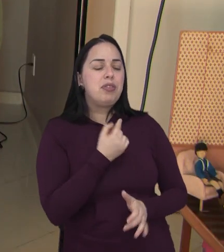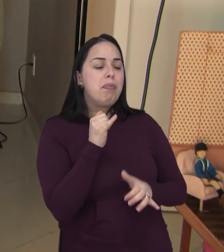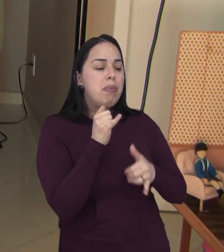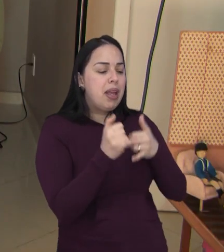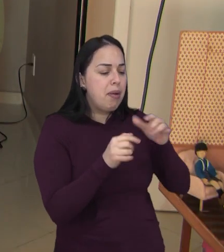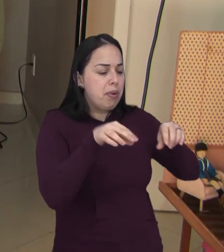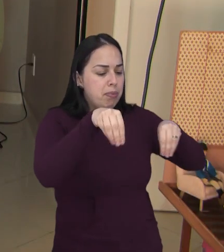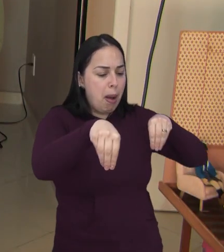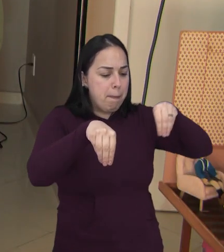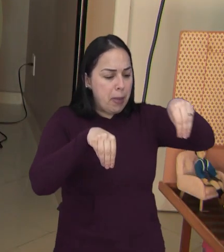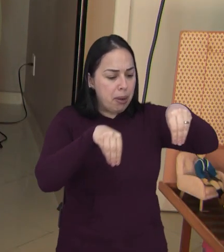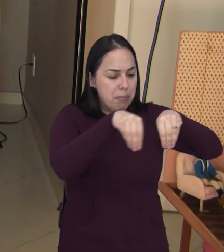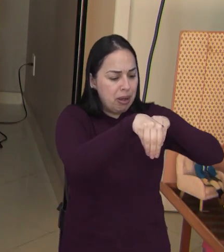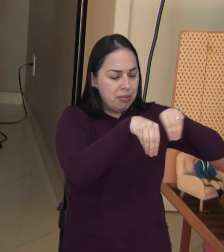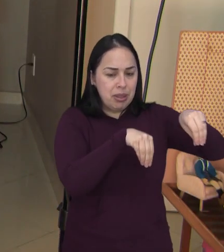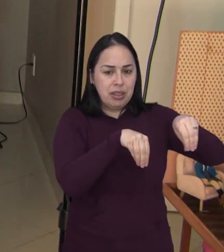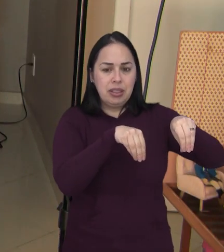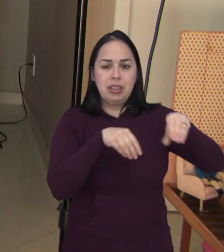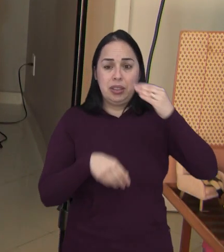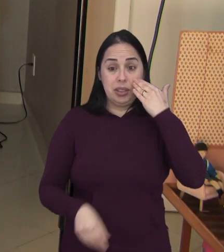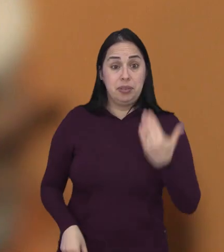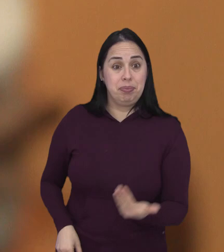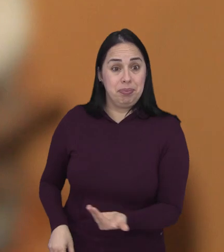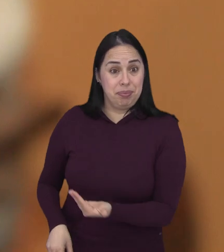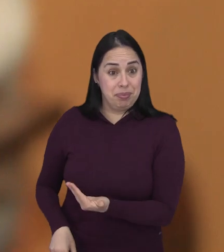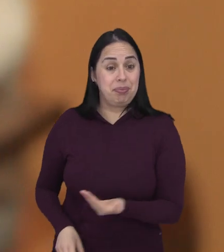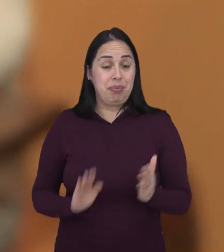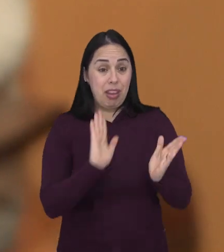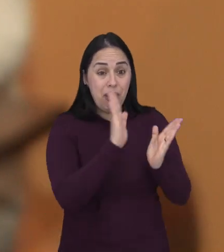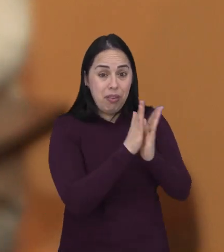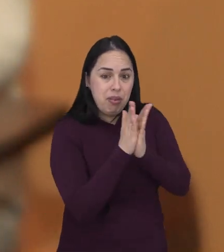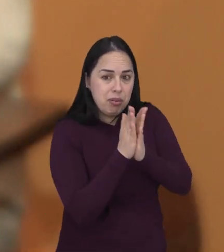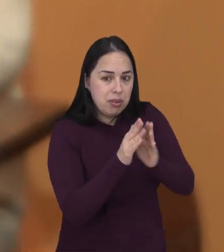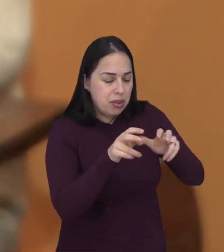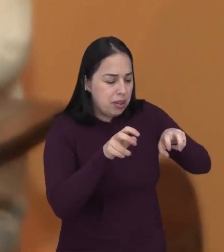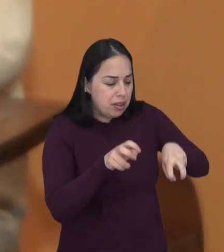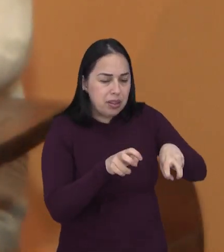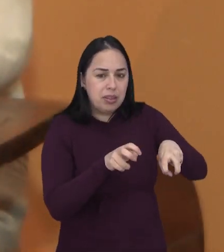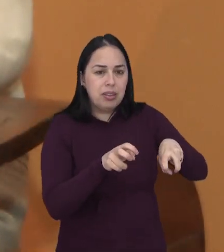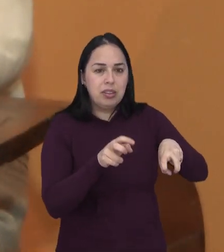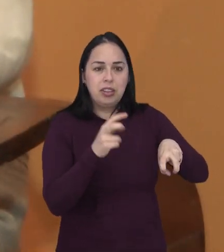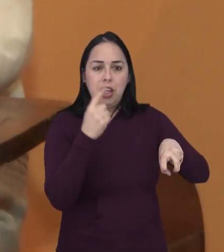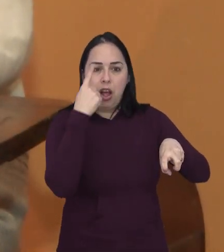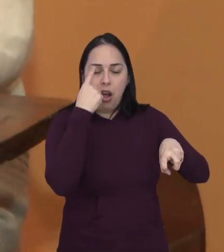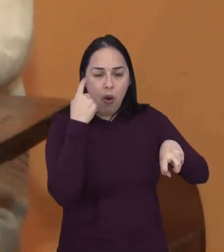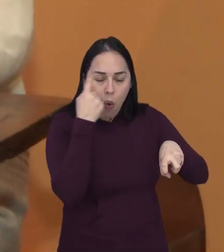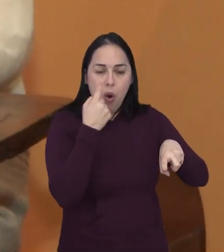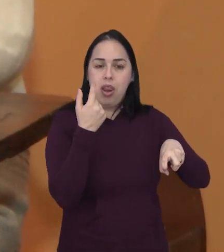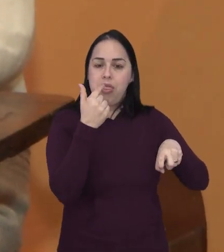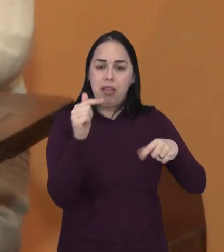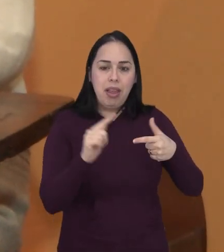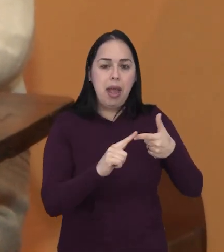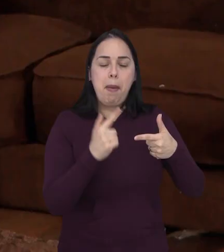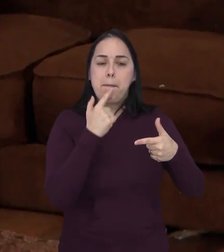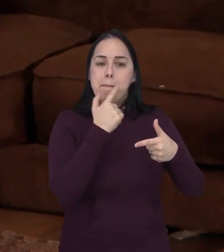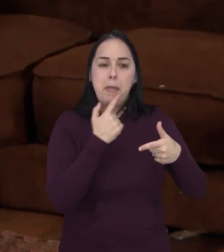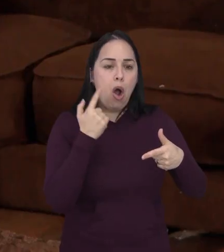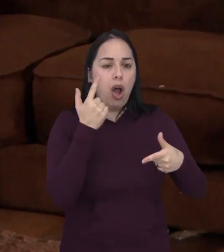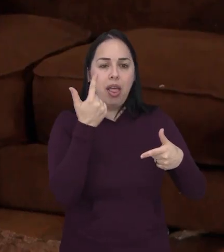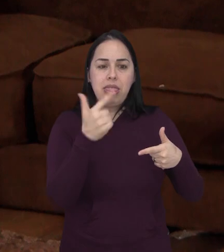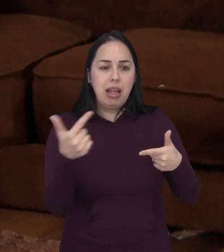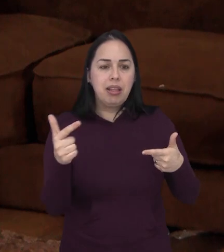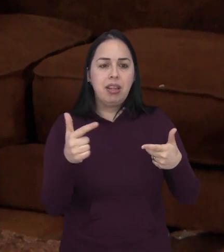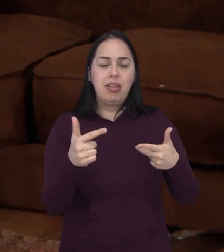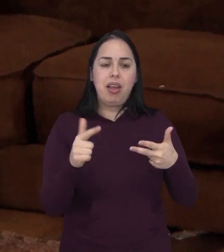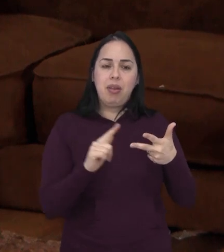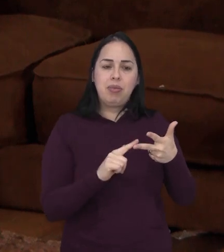brinca com os objetos. Tanto se você for ver os nossos bonecos, eles não têm olho, não têm boca,